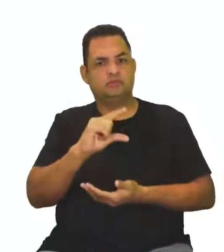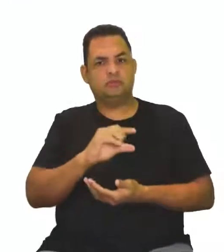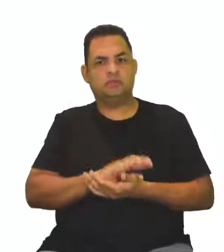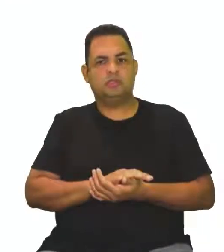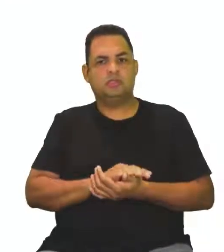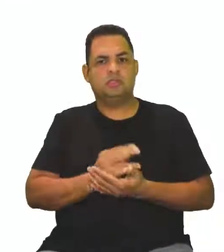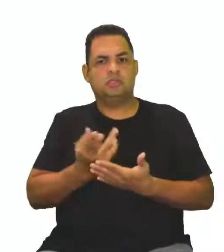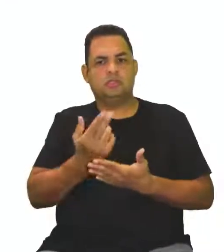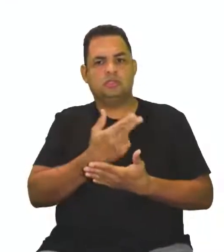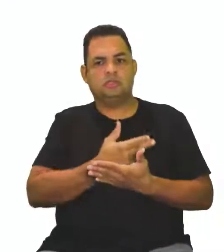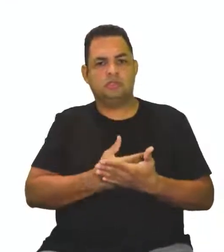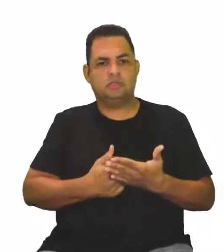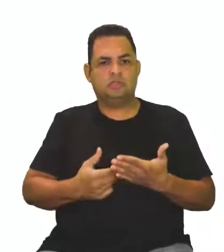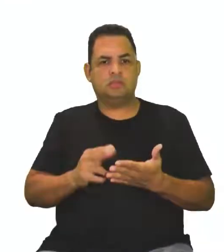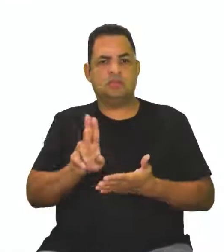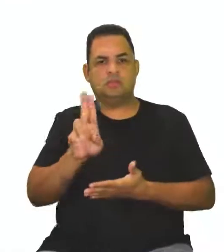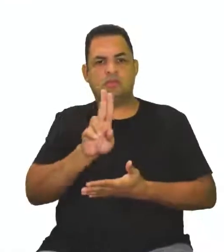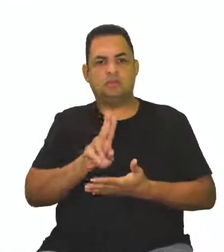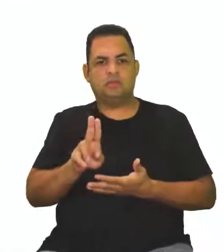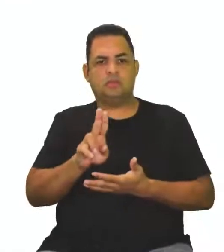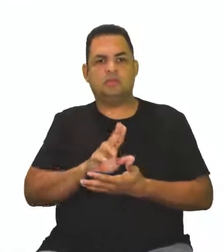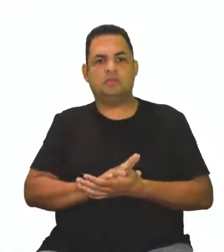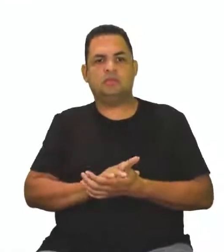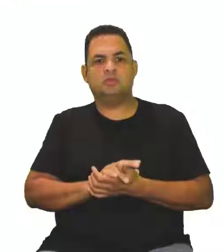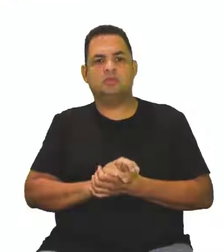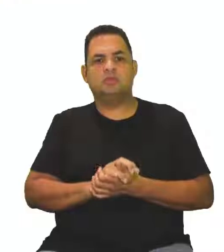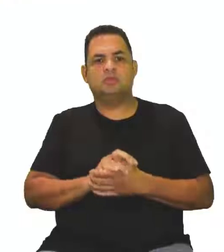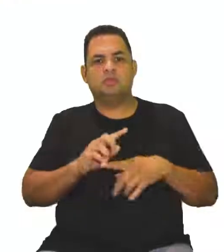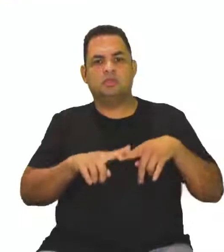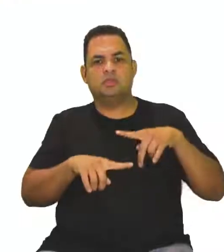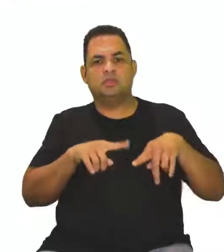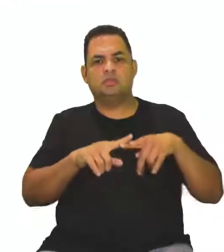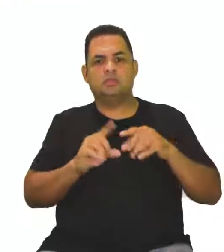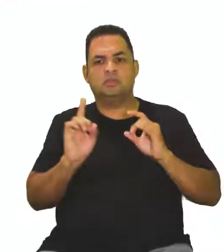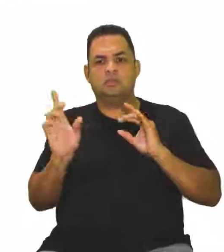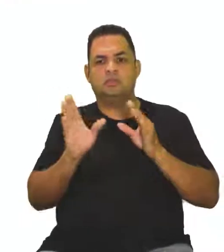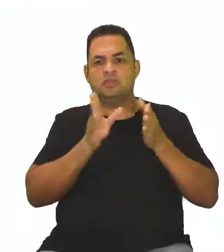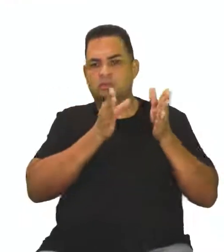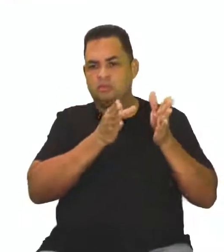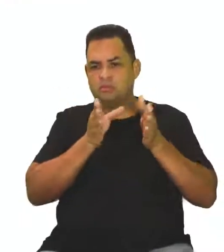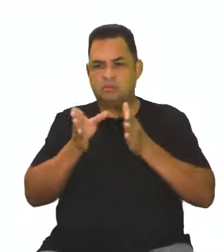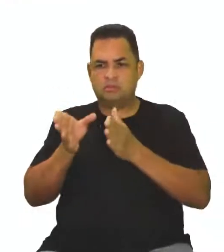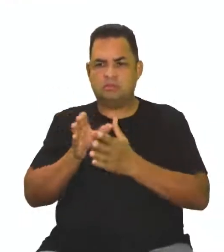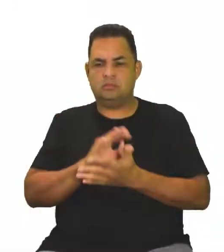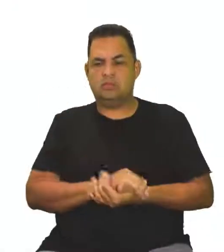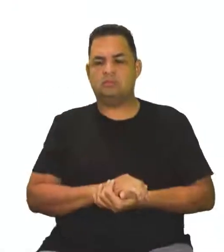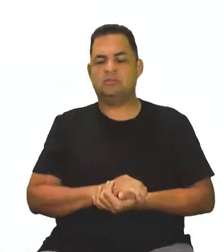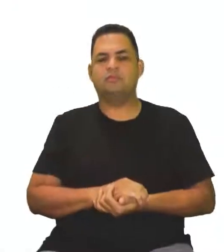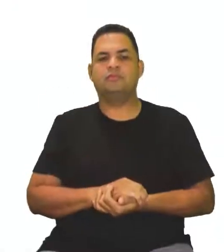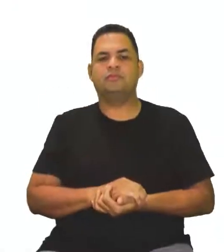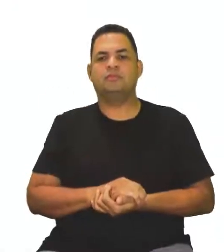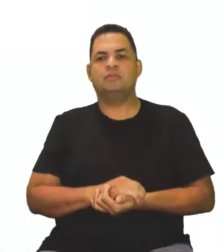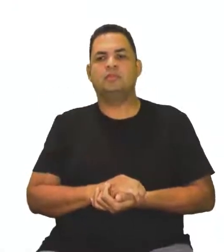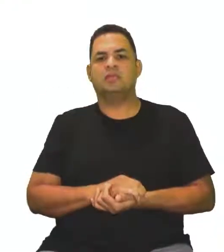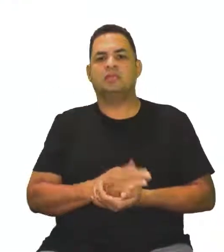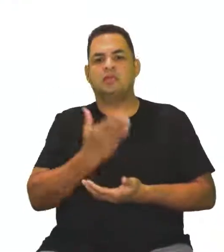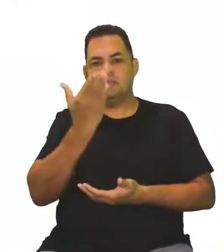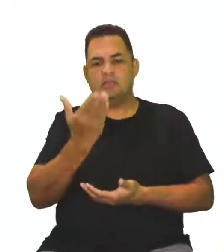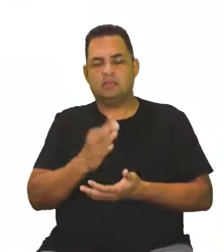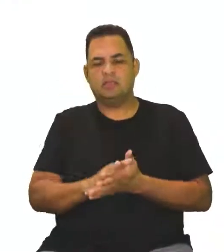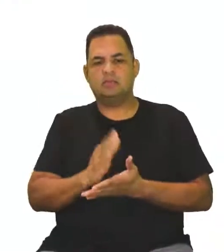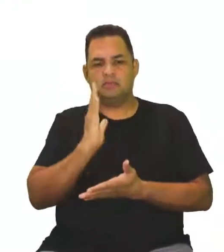redesenhar os circuitos utilizando resistores resultantes para cada parte. Então, foi aquilo que eu falei